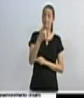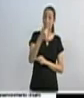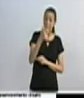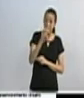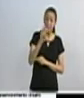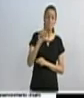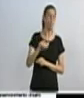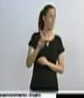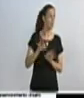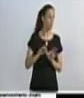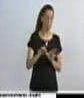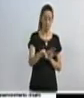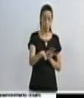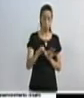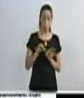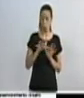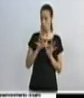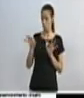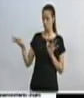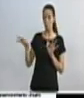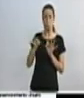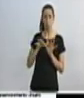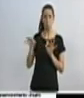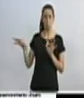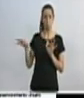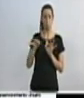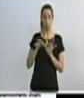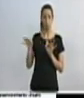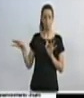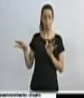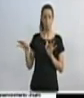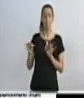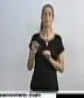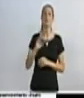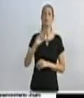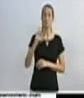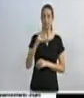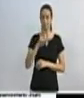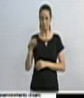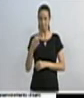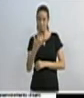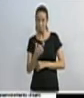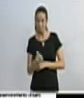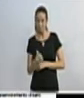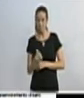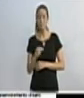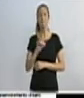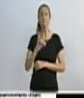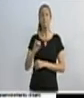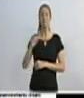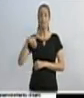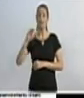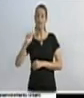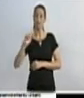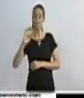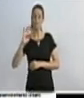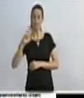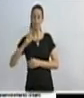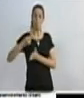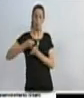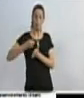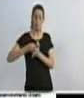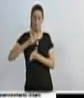aos recuos, ela teria o recuo sobre 6, e no caso de uma exigência da Anatel em